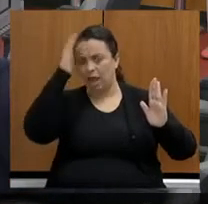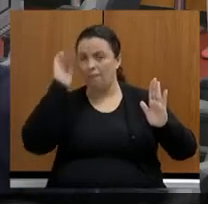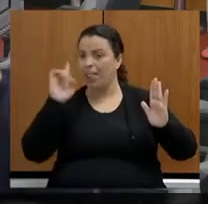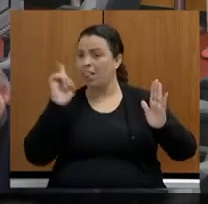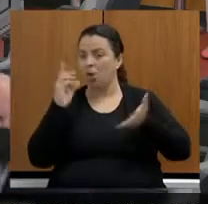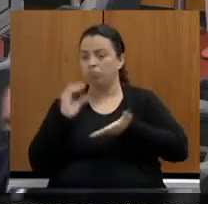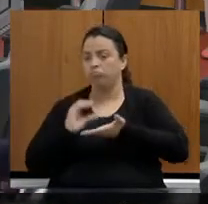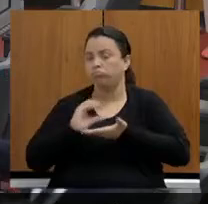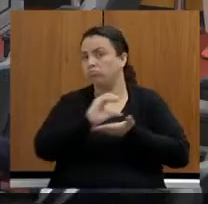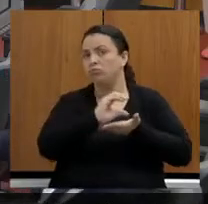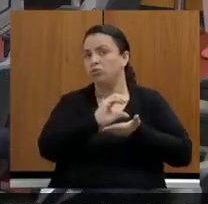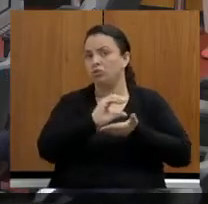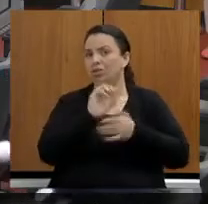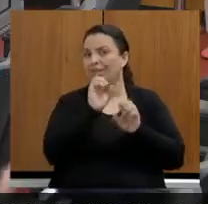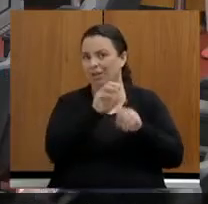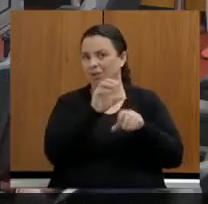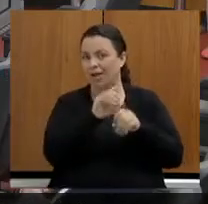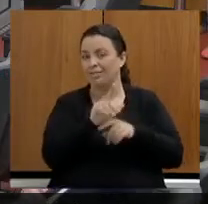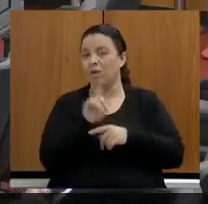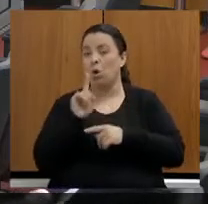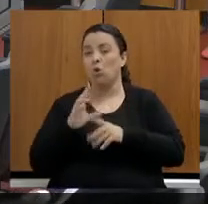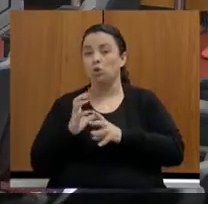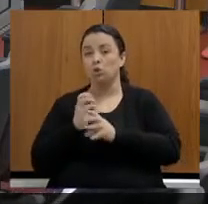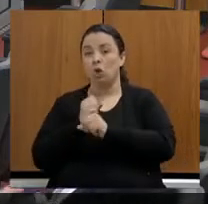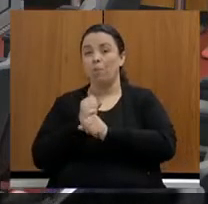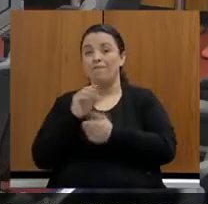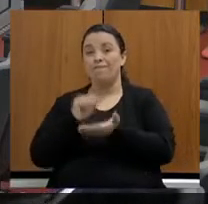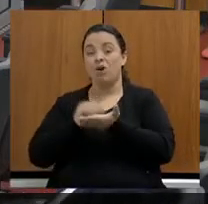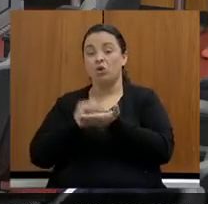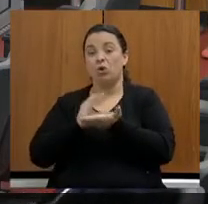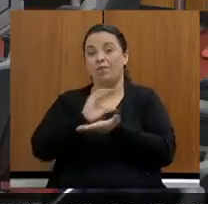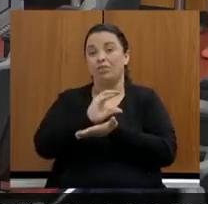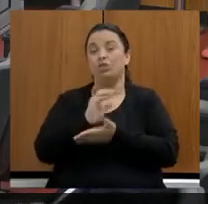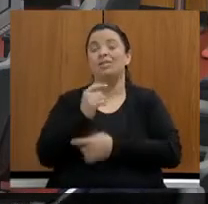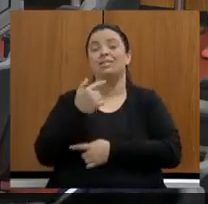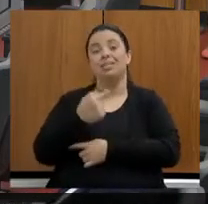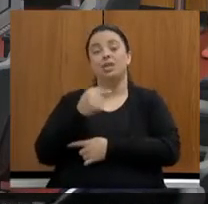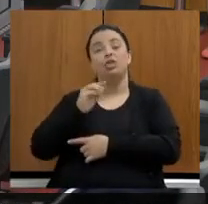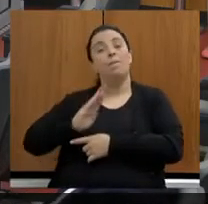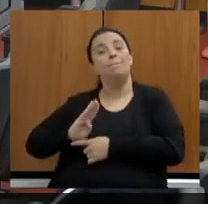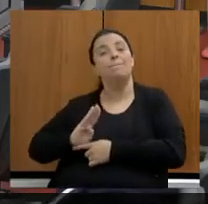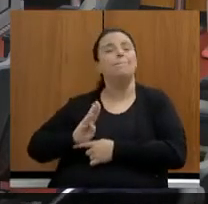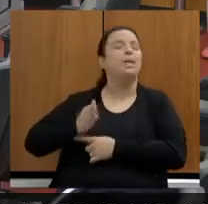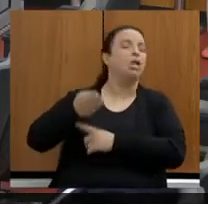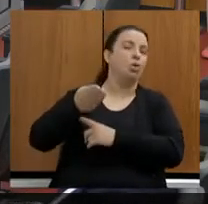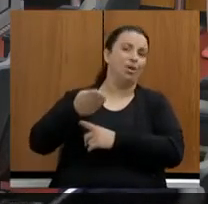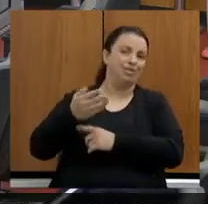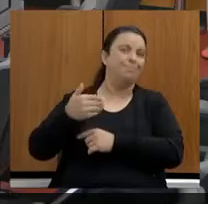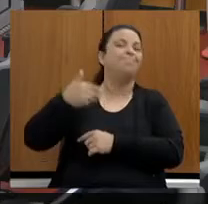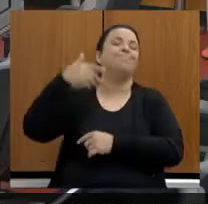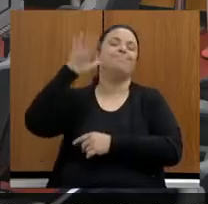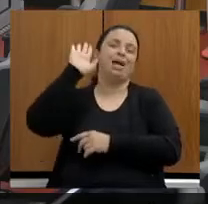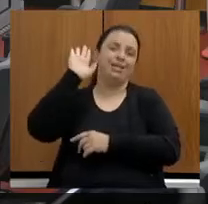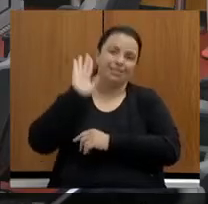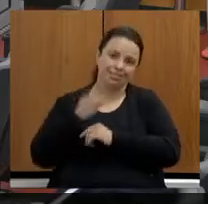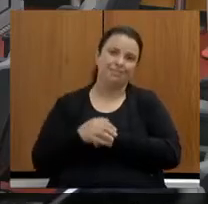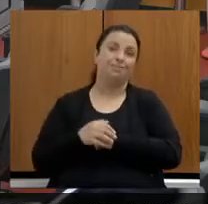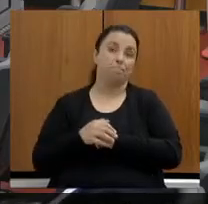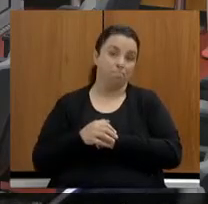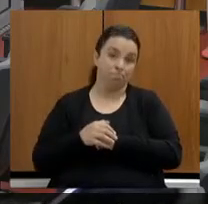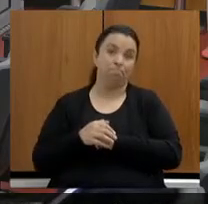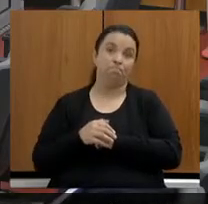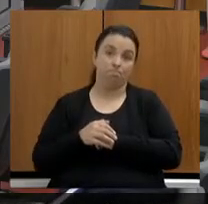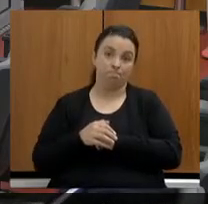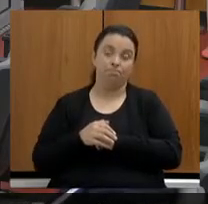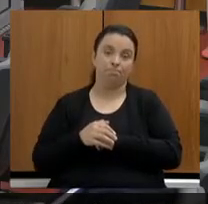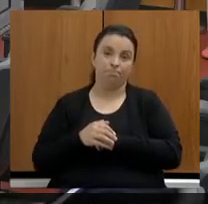porcento a educação nós temos sete bilhões 493 milhões 844 1402 reais e